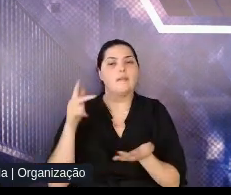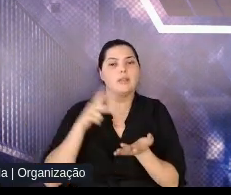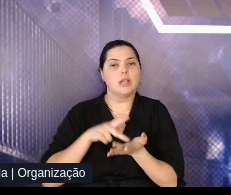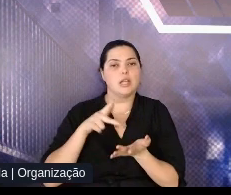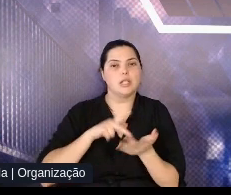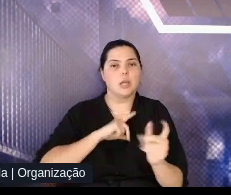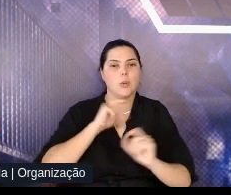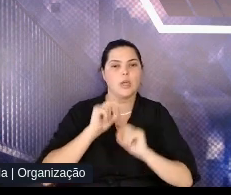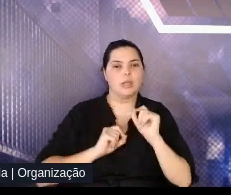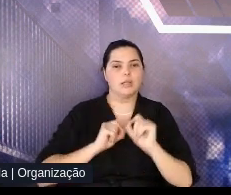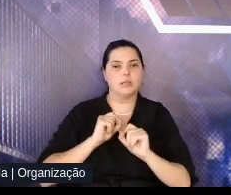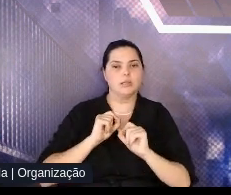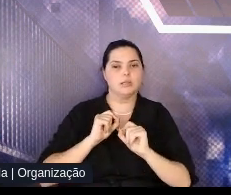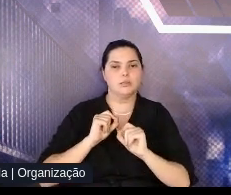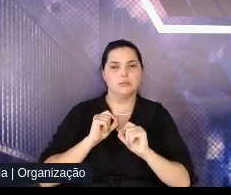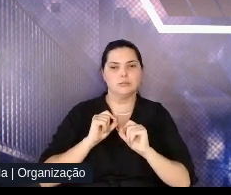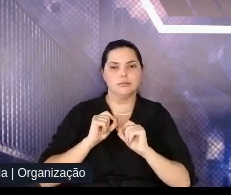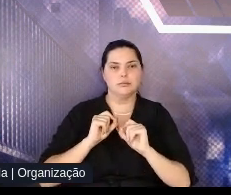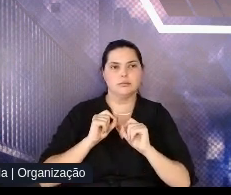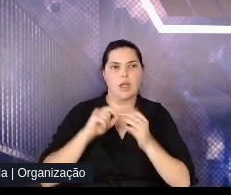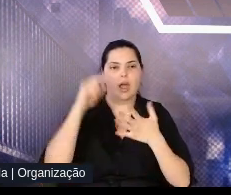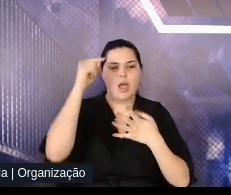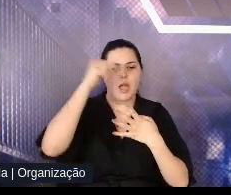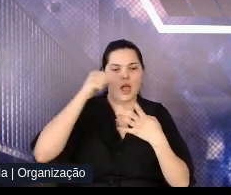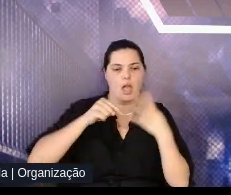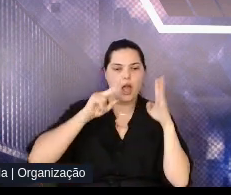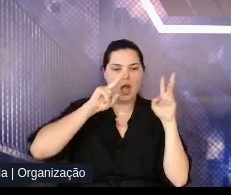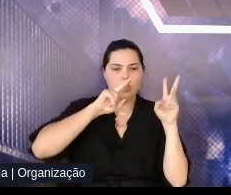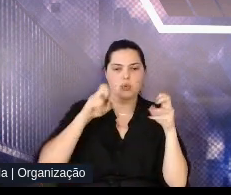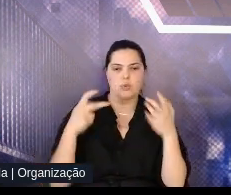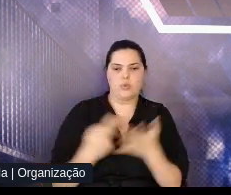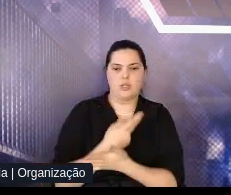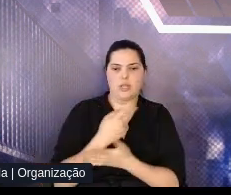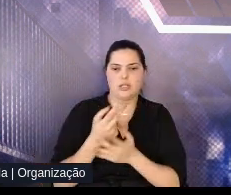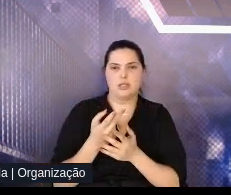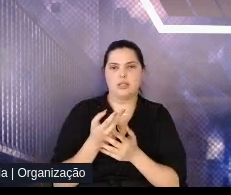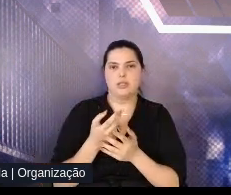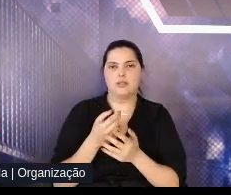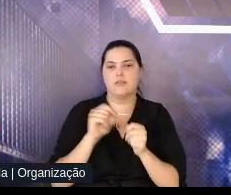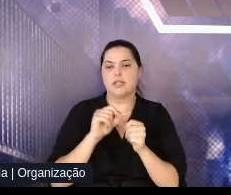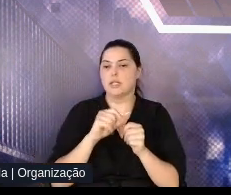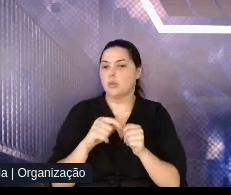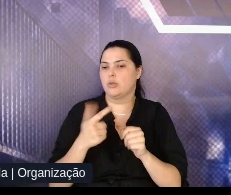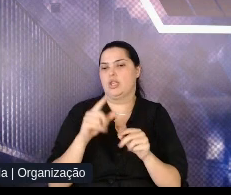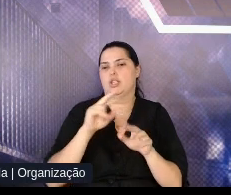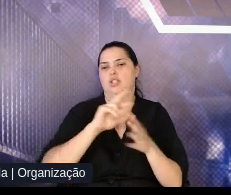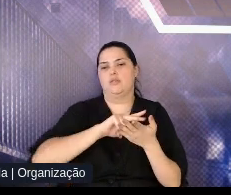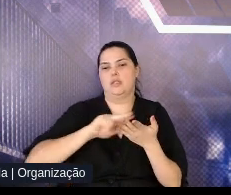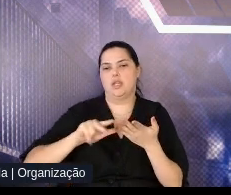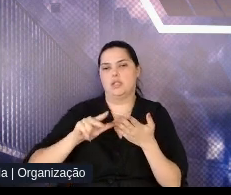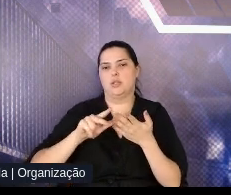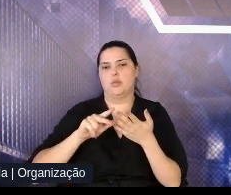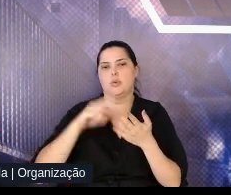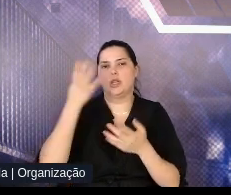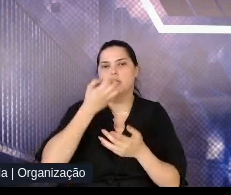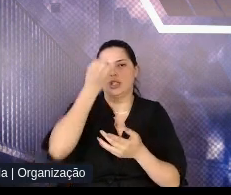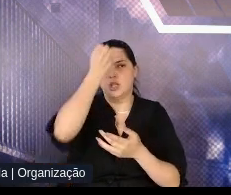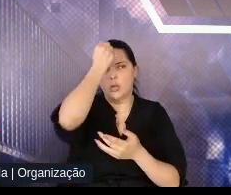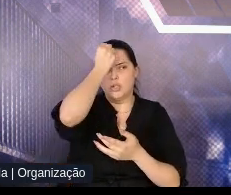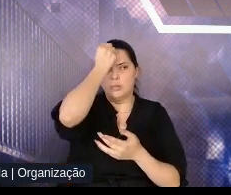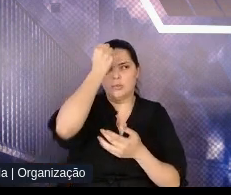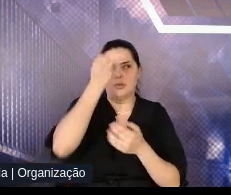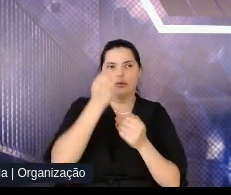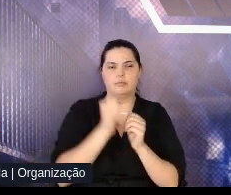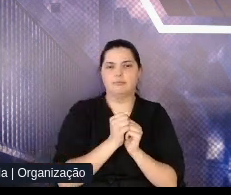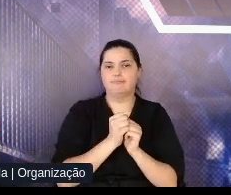tem todos esses assuntos aqui acontecendo que faz que a gente não tenha diversidade. Então, os estereótipos, que é